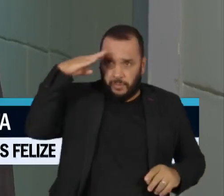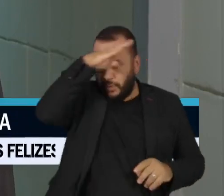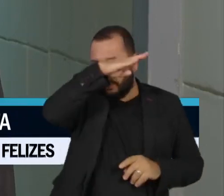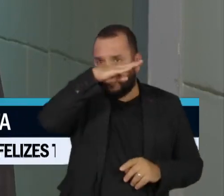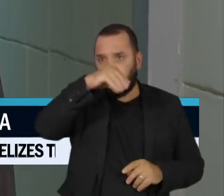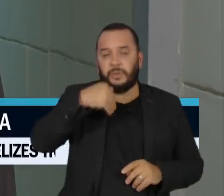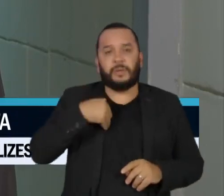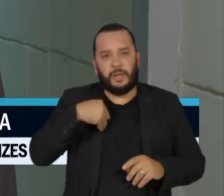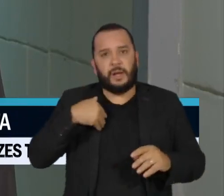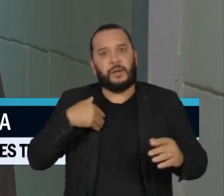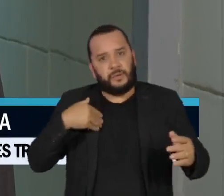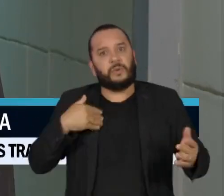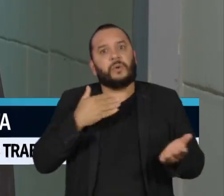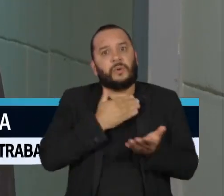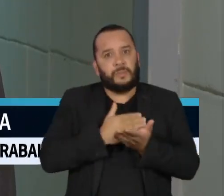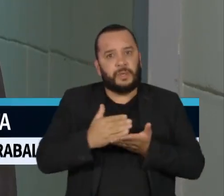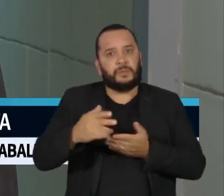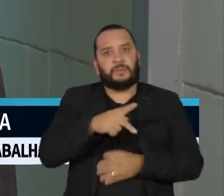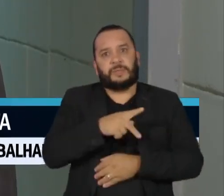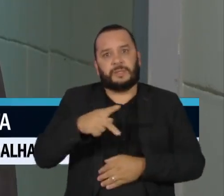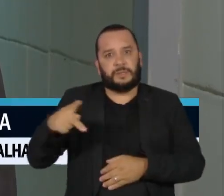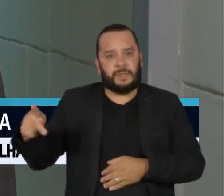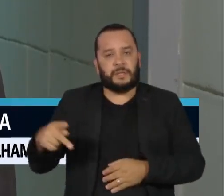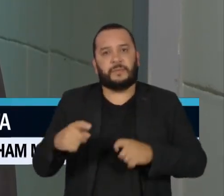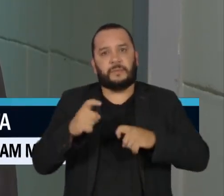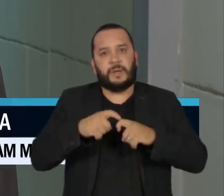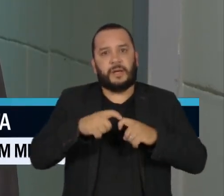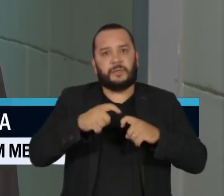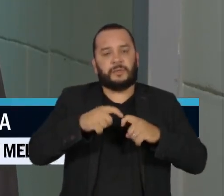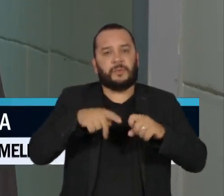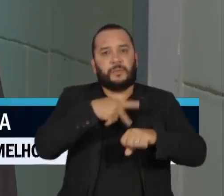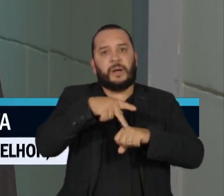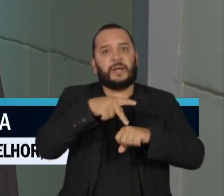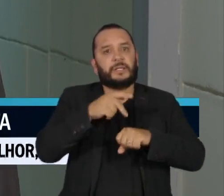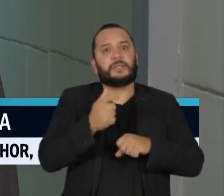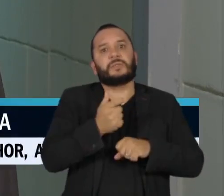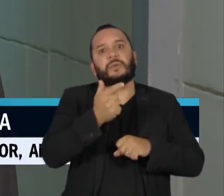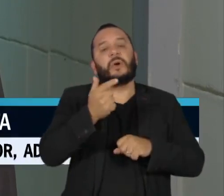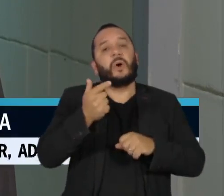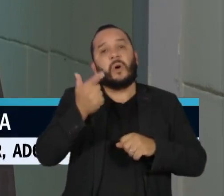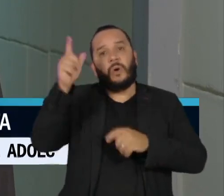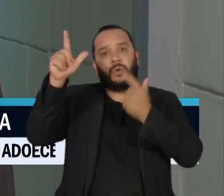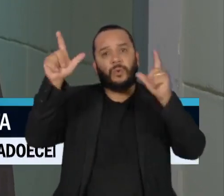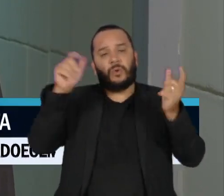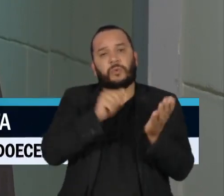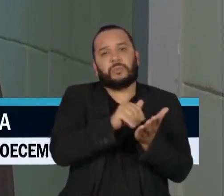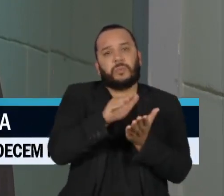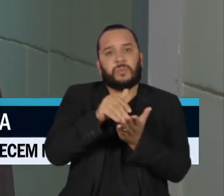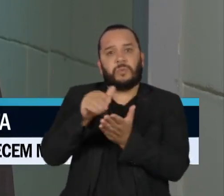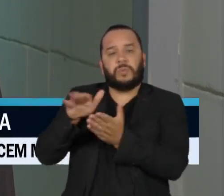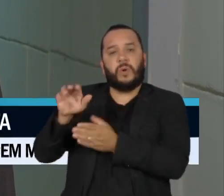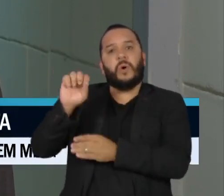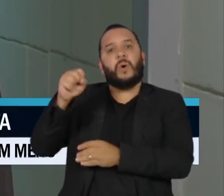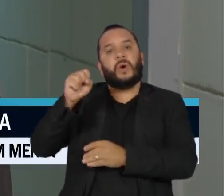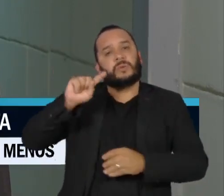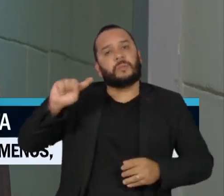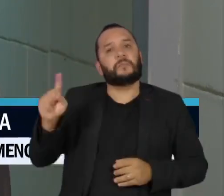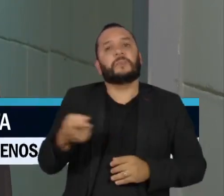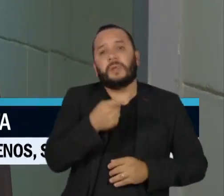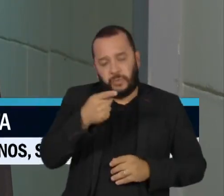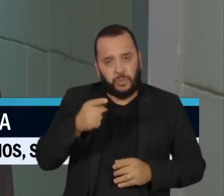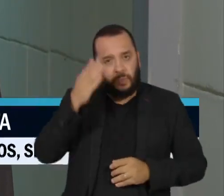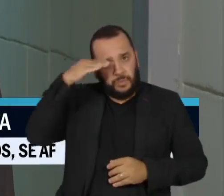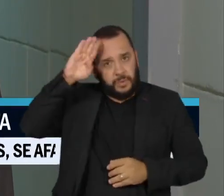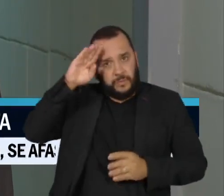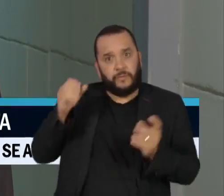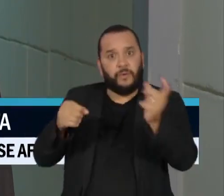estrangeiros foram retirados de cena 8000 cubanos voltaram para casa e o programa passou a se chamar médicos pelo Brasil